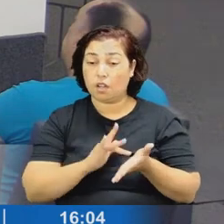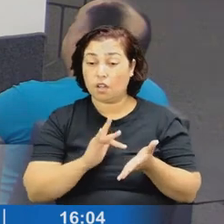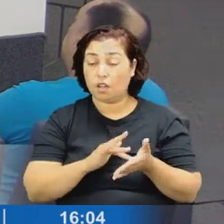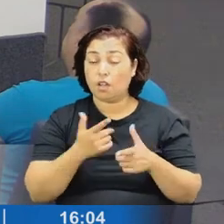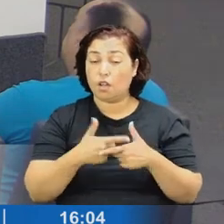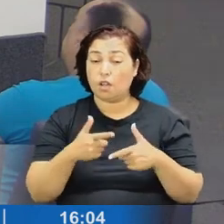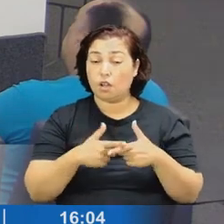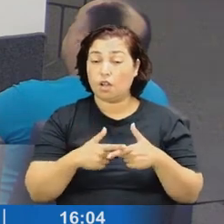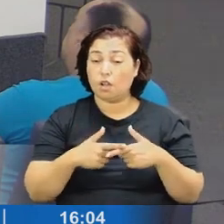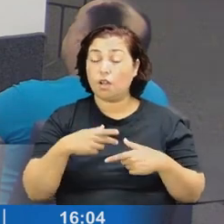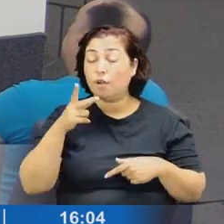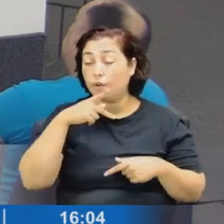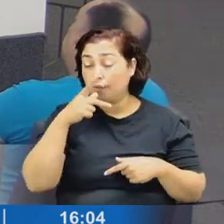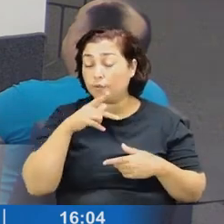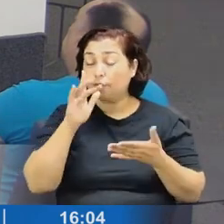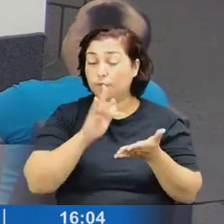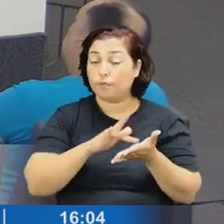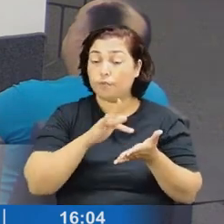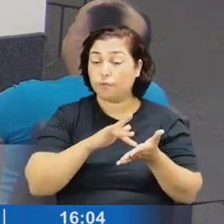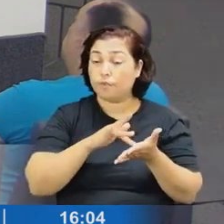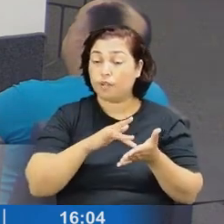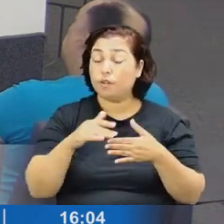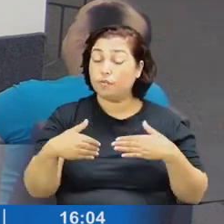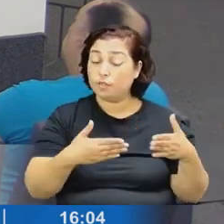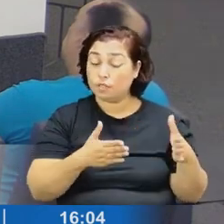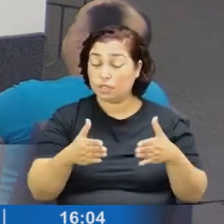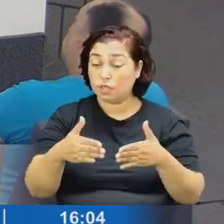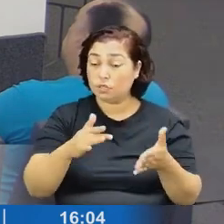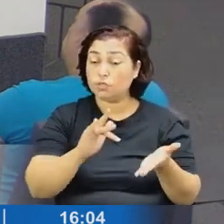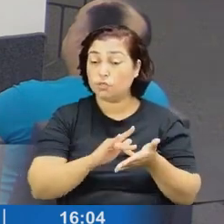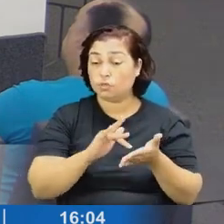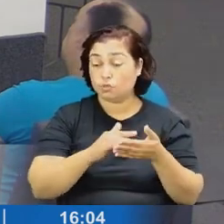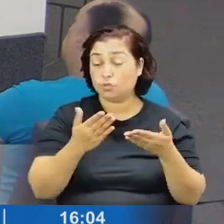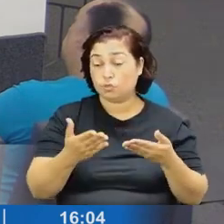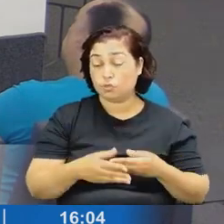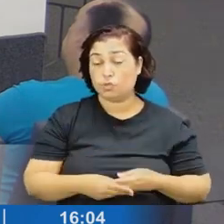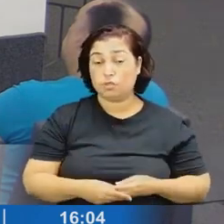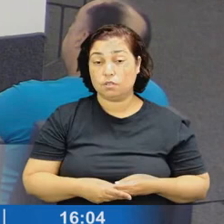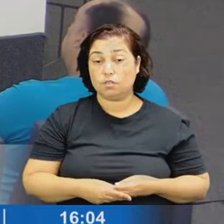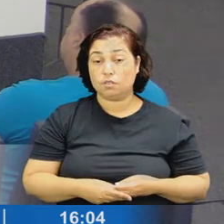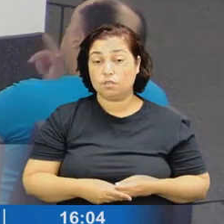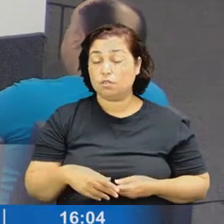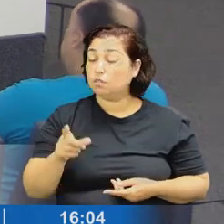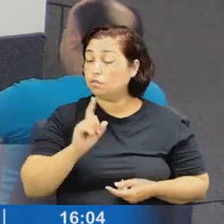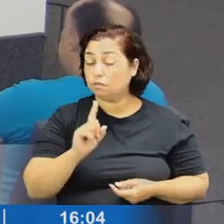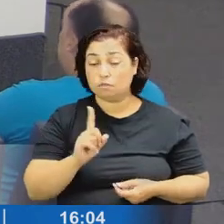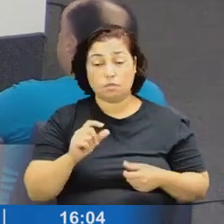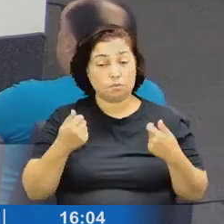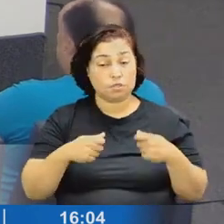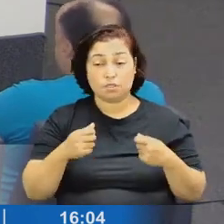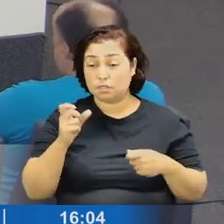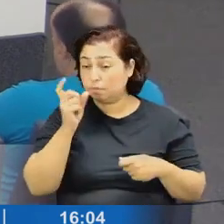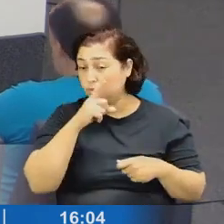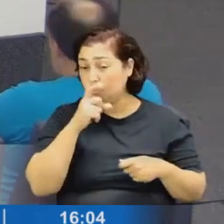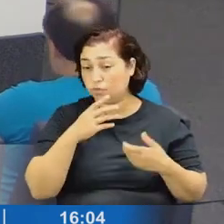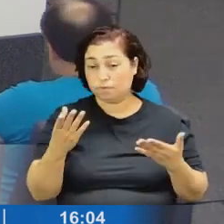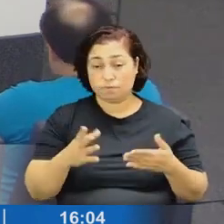sempre bota o coração na mesa e vem quem vier quem não vier se você precisa mentir para trazer as pessoas mentira